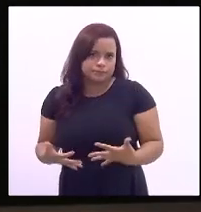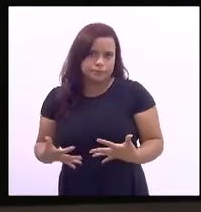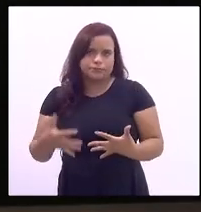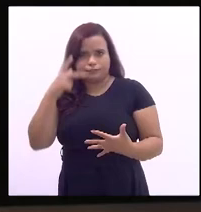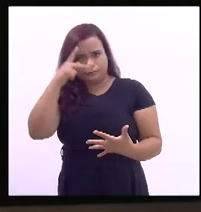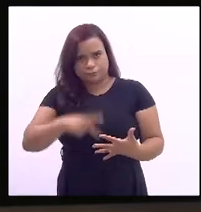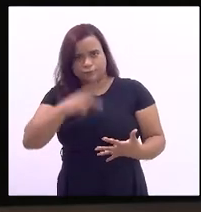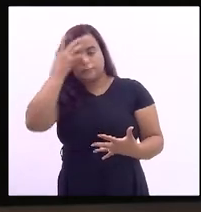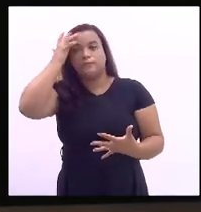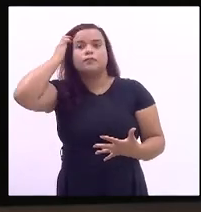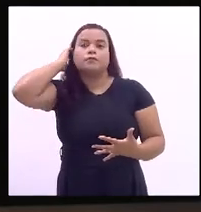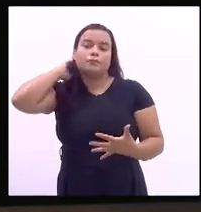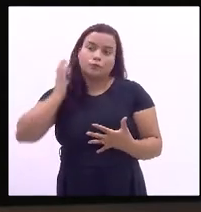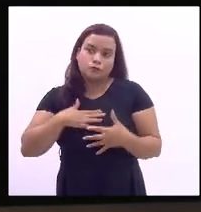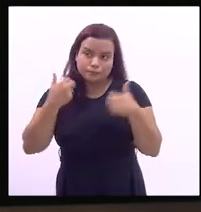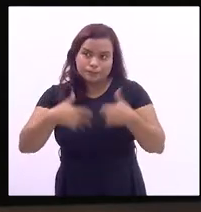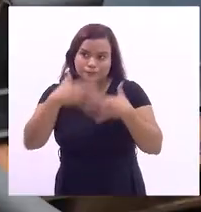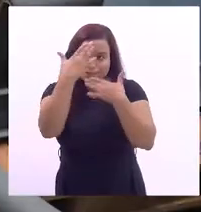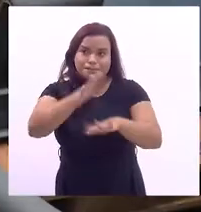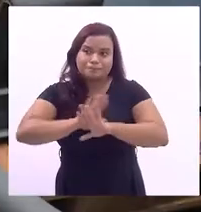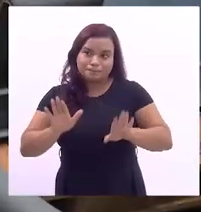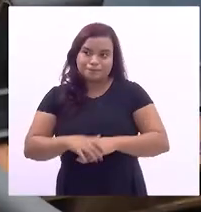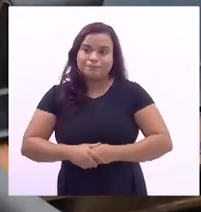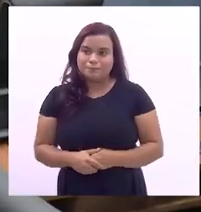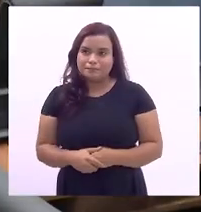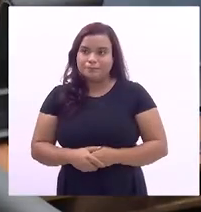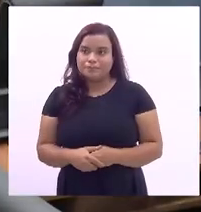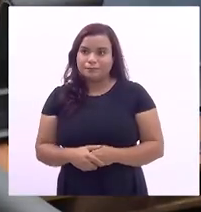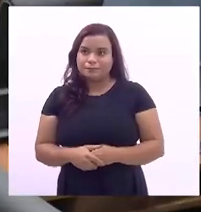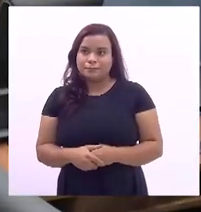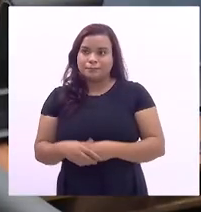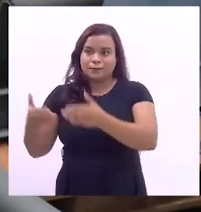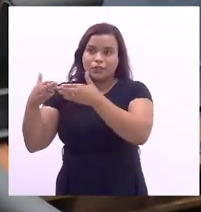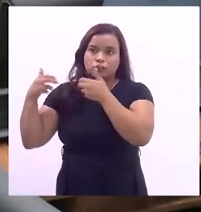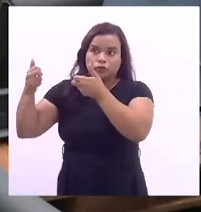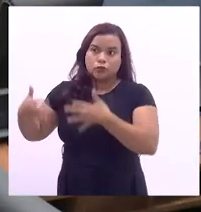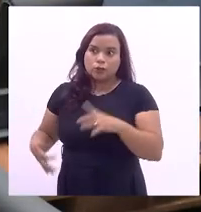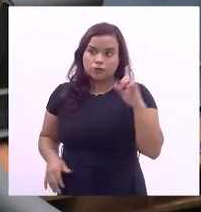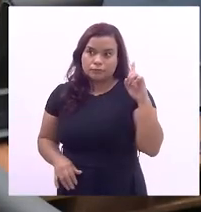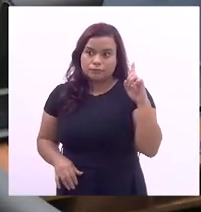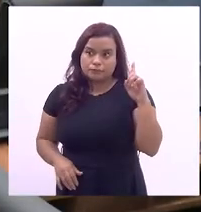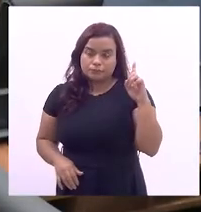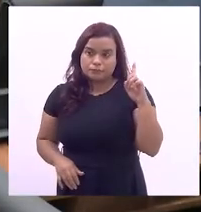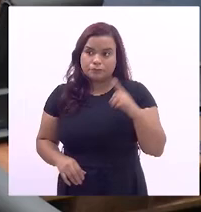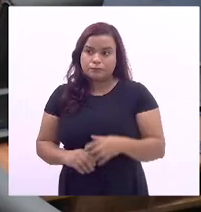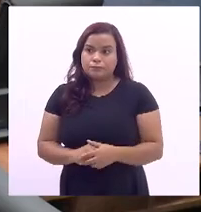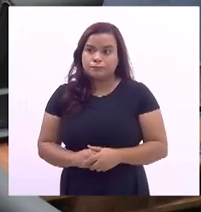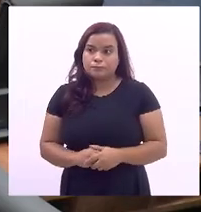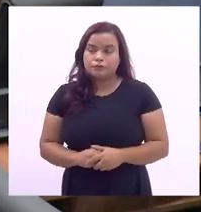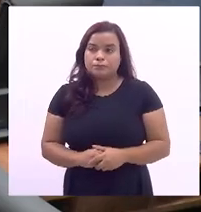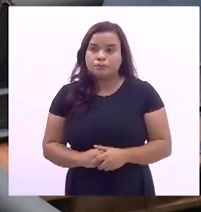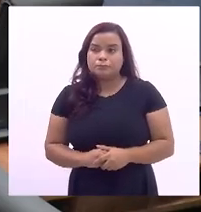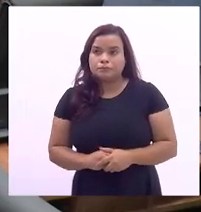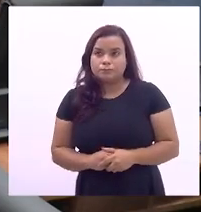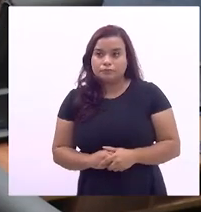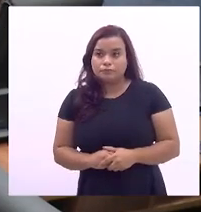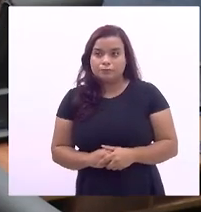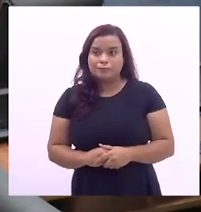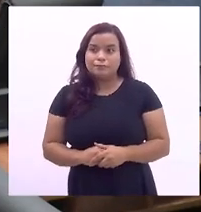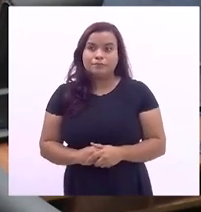presidente que eu gostaria de fazer muito obrigado o quê O que são jorge a